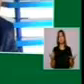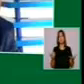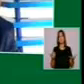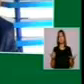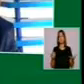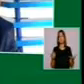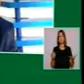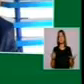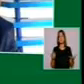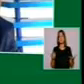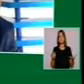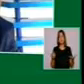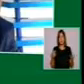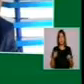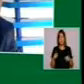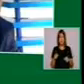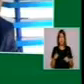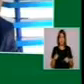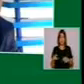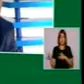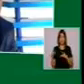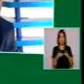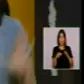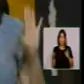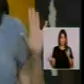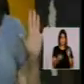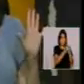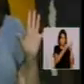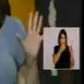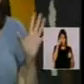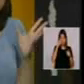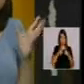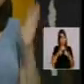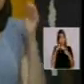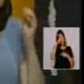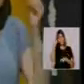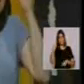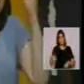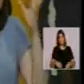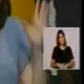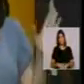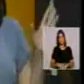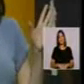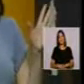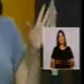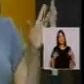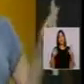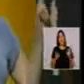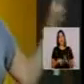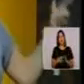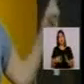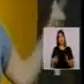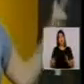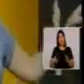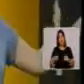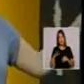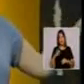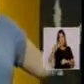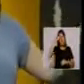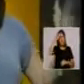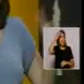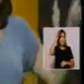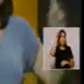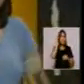interpretar intencionalidade num lance daqueles é muito complicado. Interpretar intencionalidade pode ser complicado, mas fazer esse penteado,